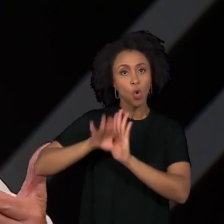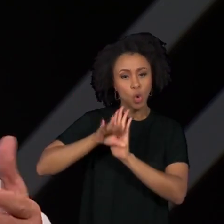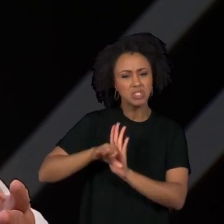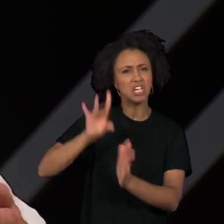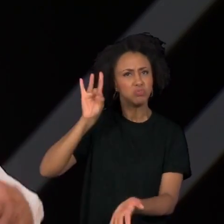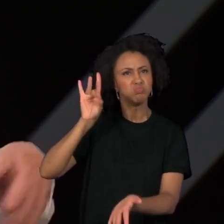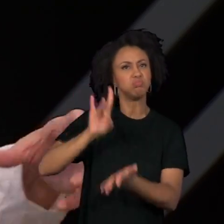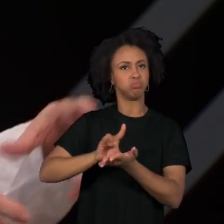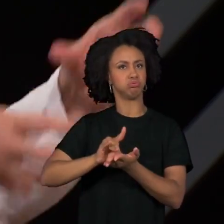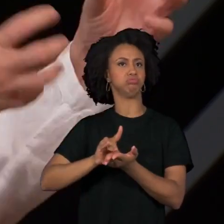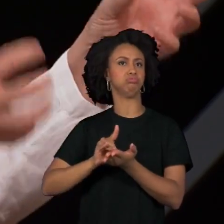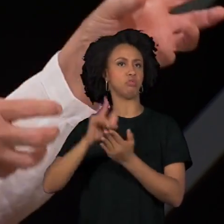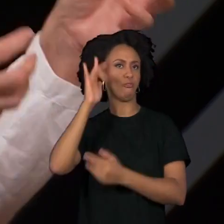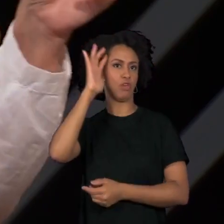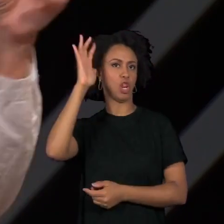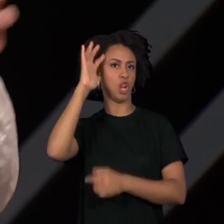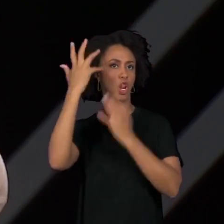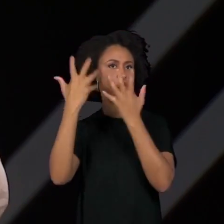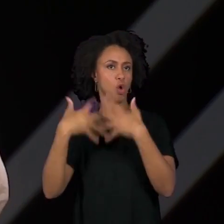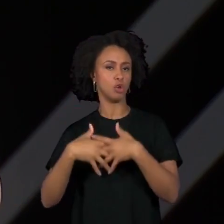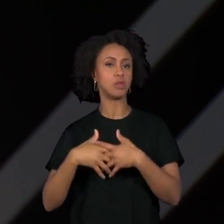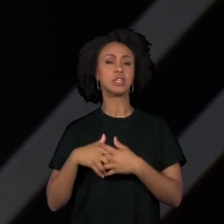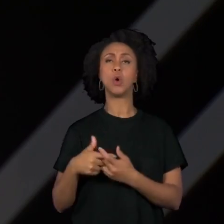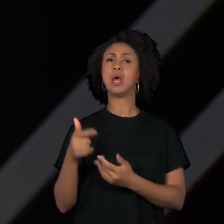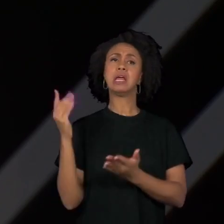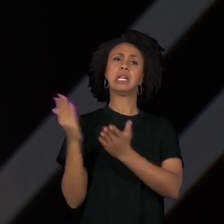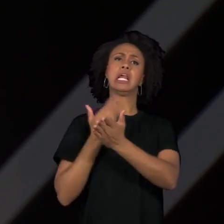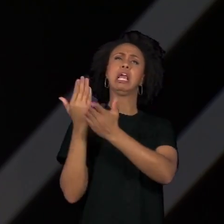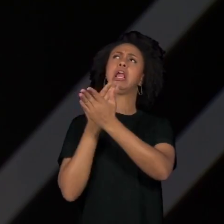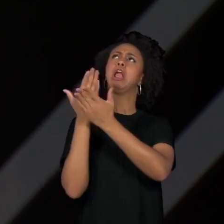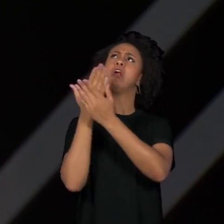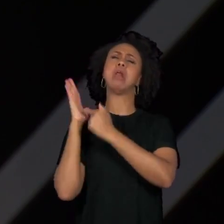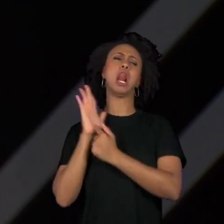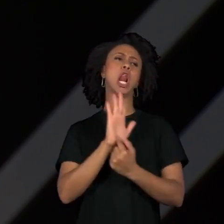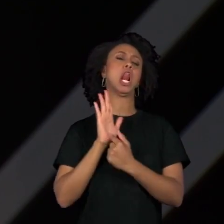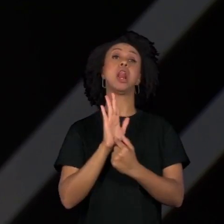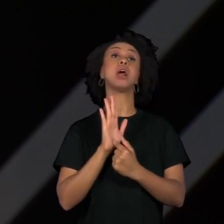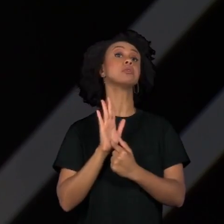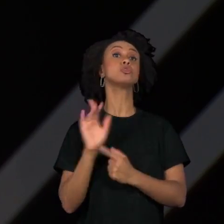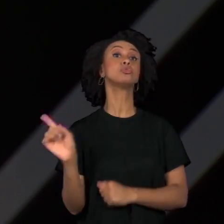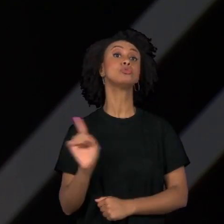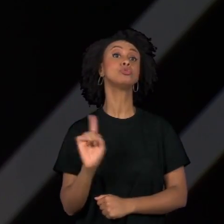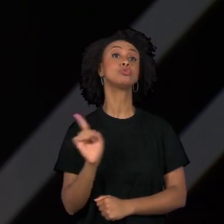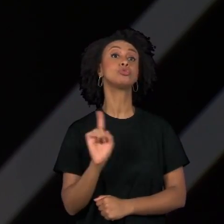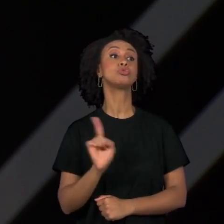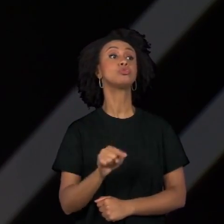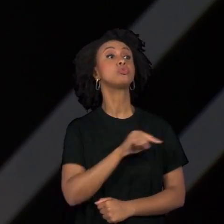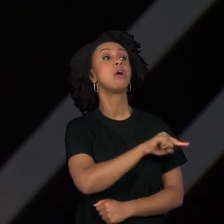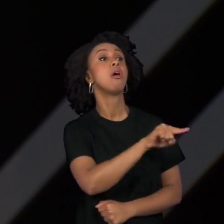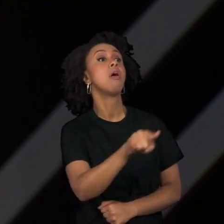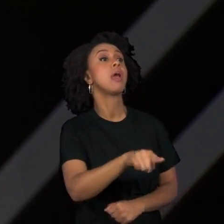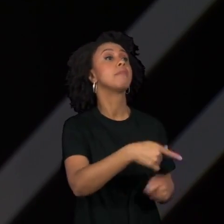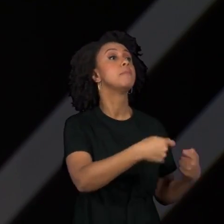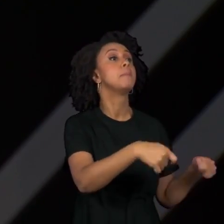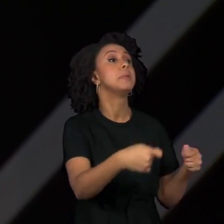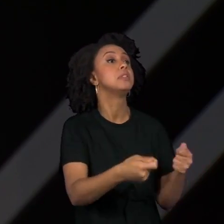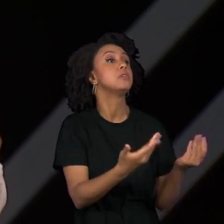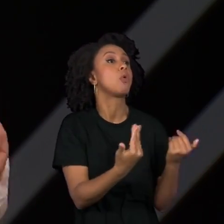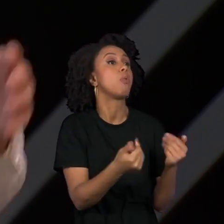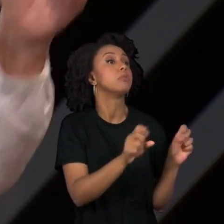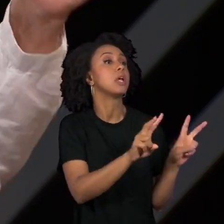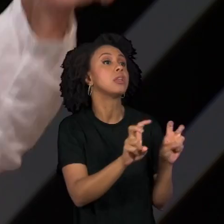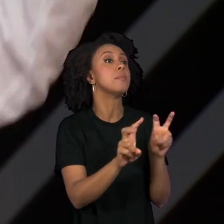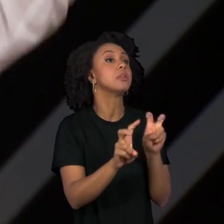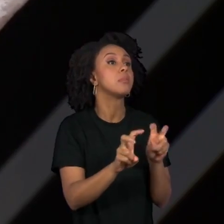Então, ele ao invés de trazer os autores da filosofia, ele buscava a demanda das pessoas